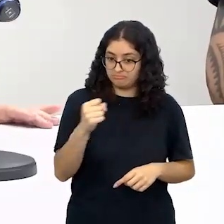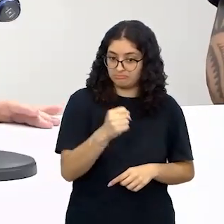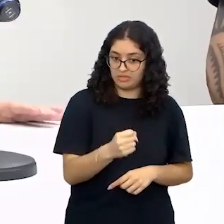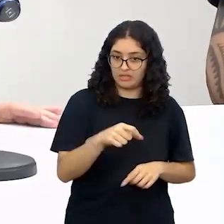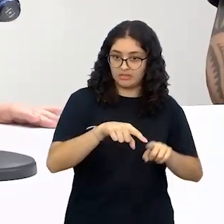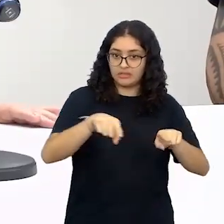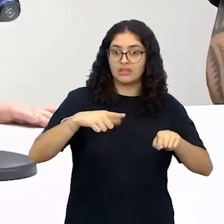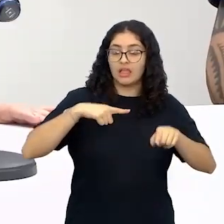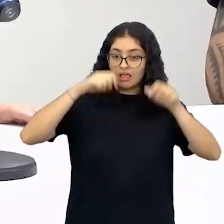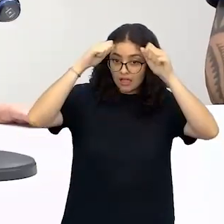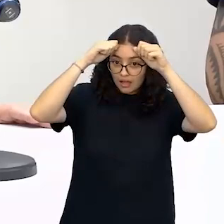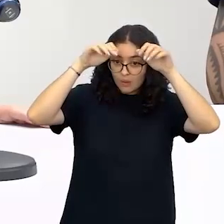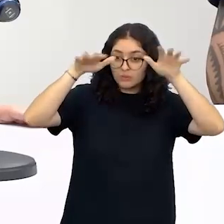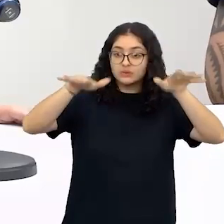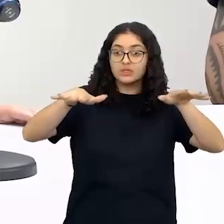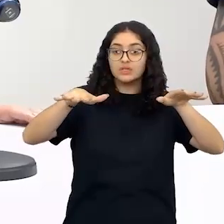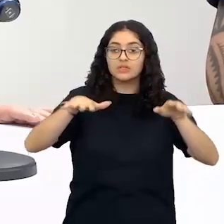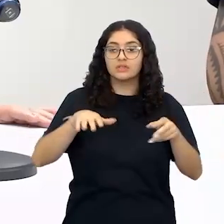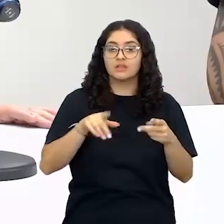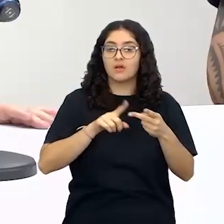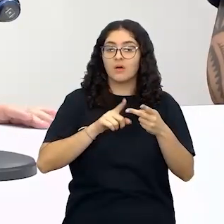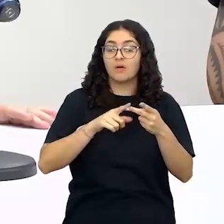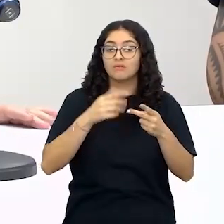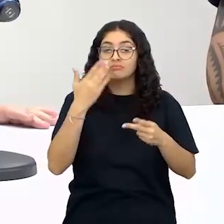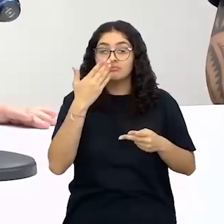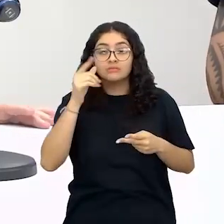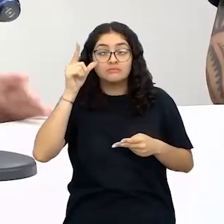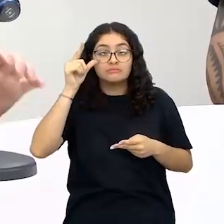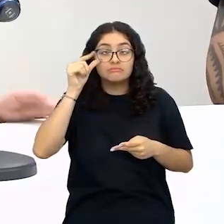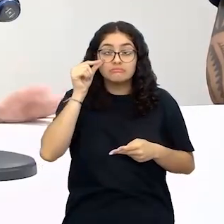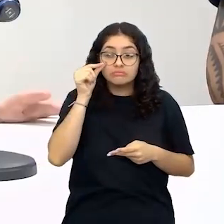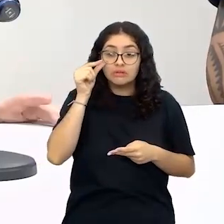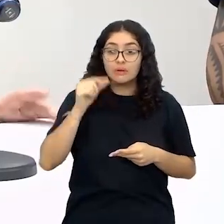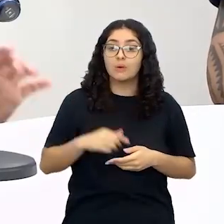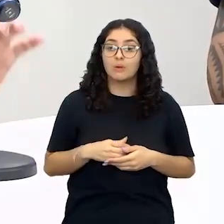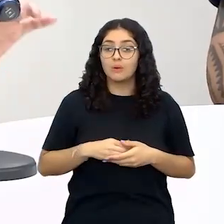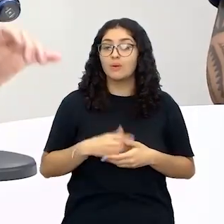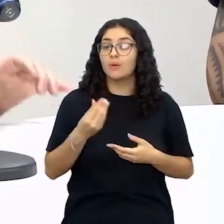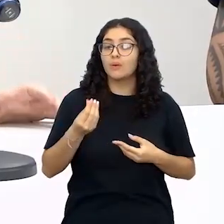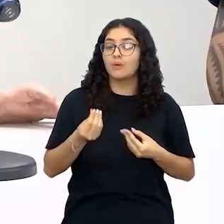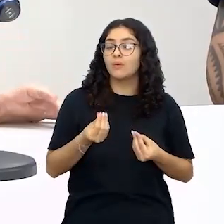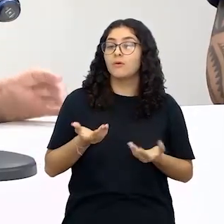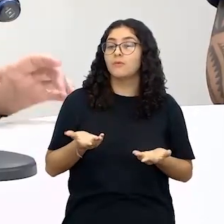é autista, ou que ele tem baixa visão. Eu vou